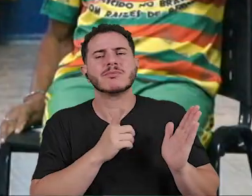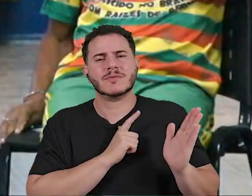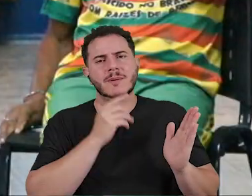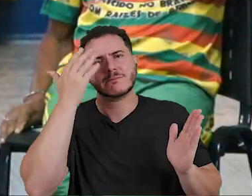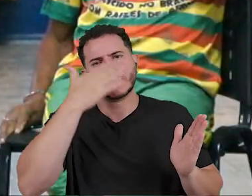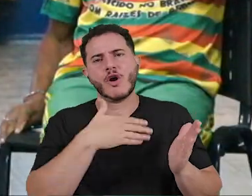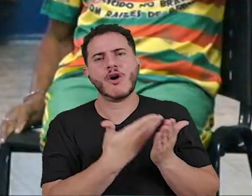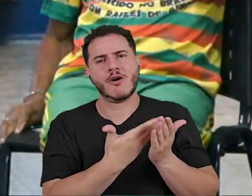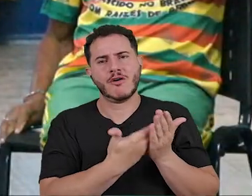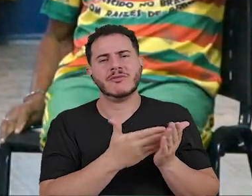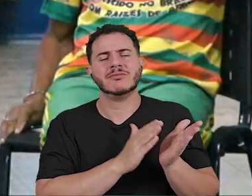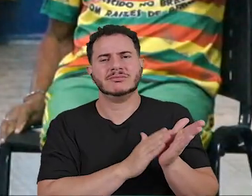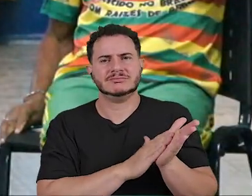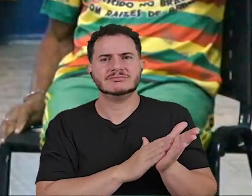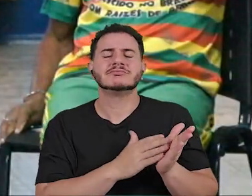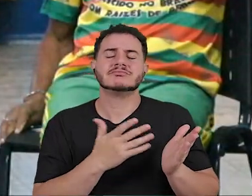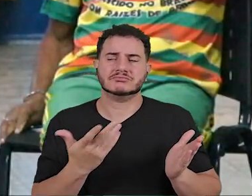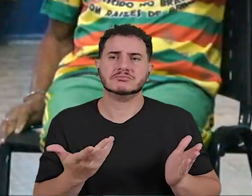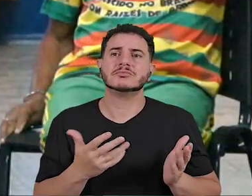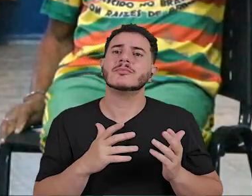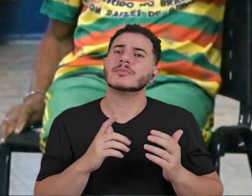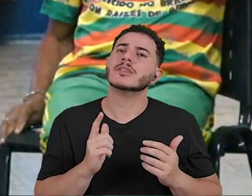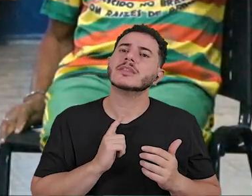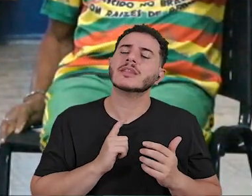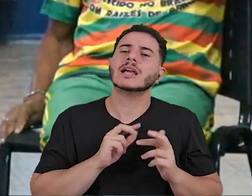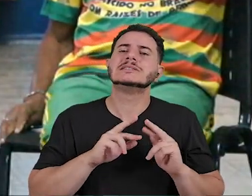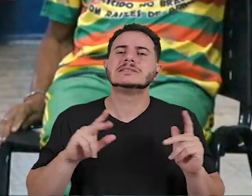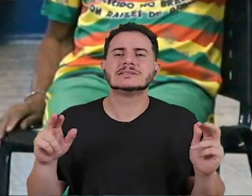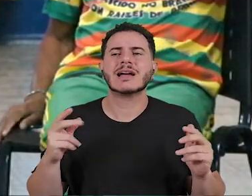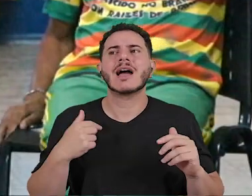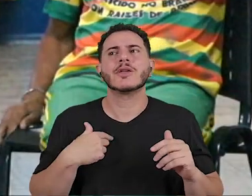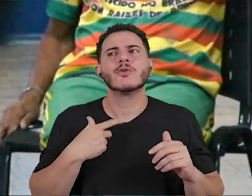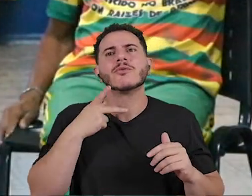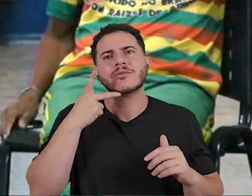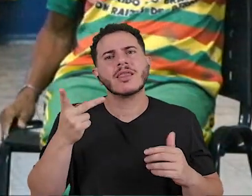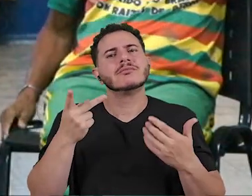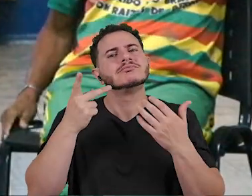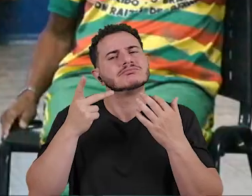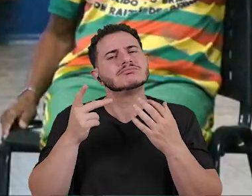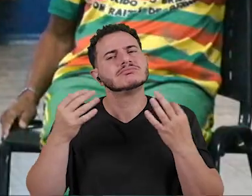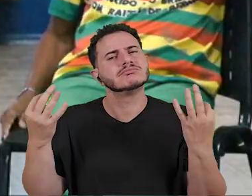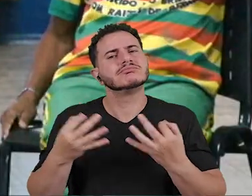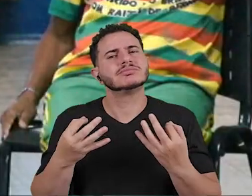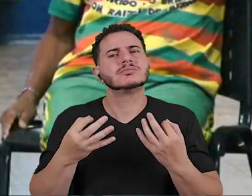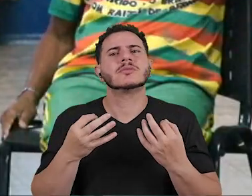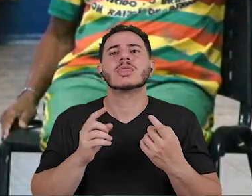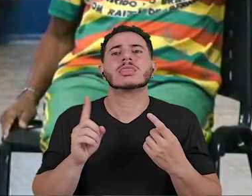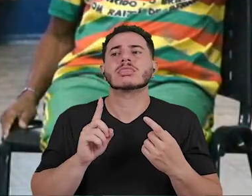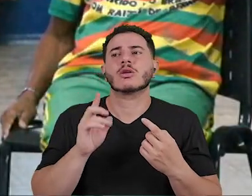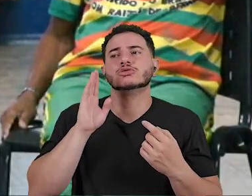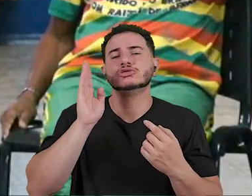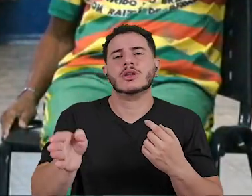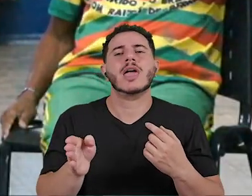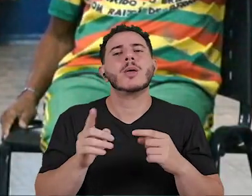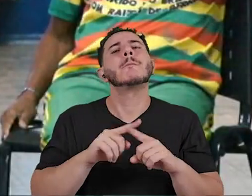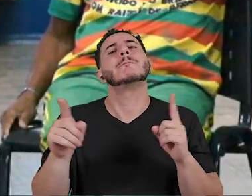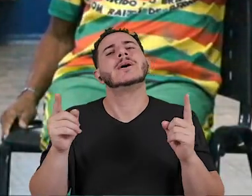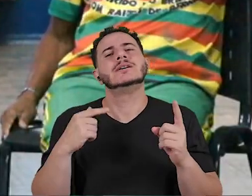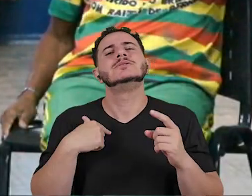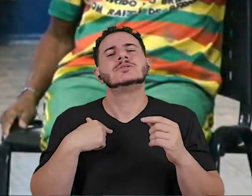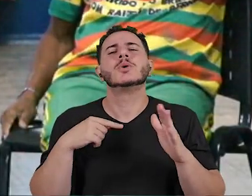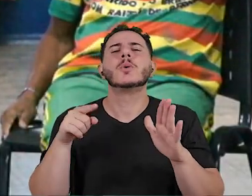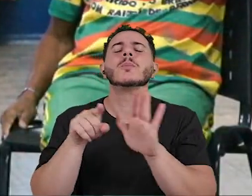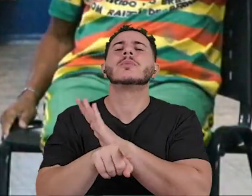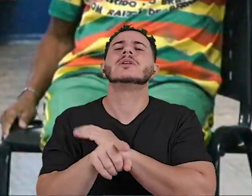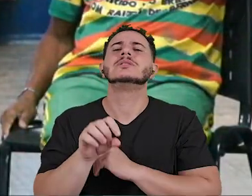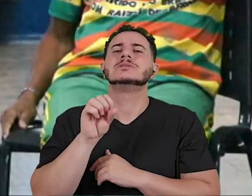bem aberta, né? Claro que eu não direcionei a pergunta. Eu disse, se eu nasci em 84, mas só